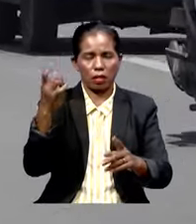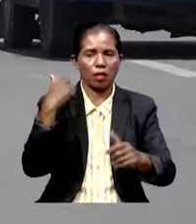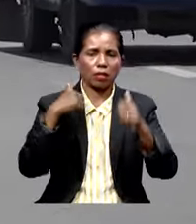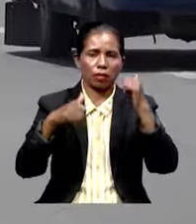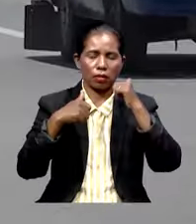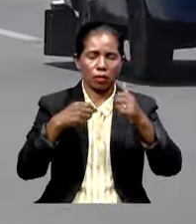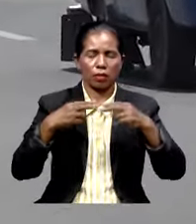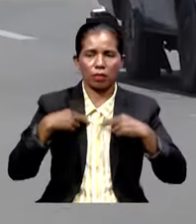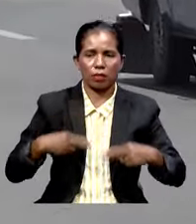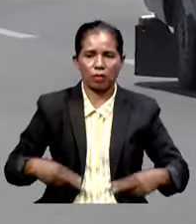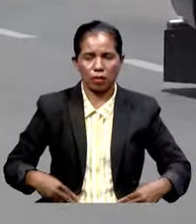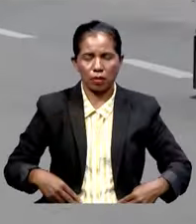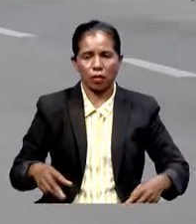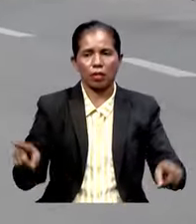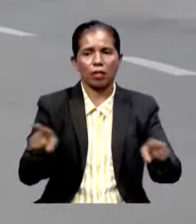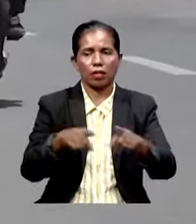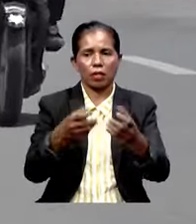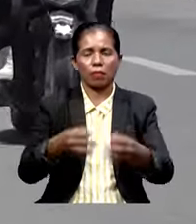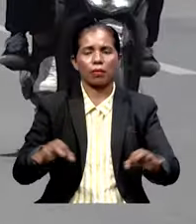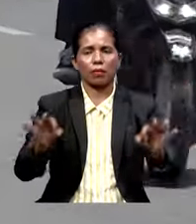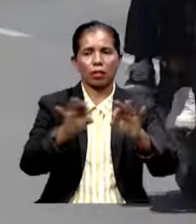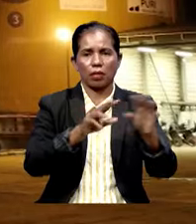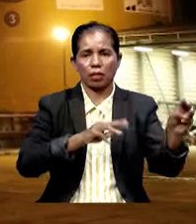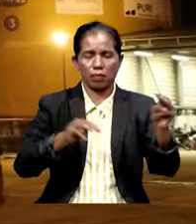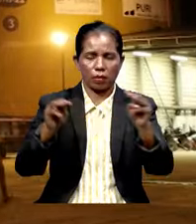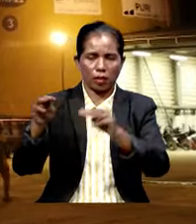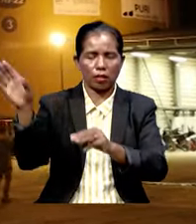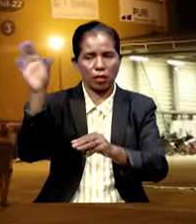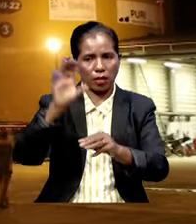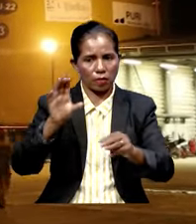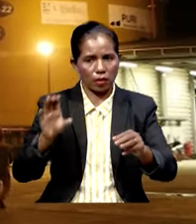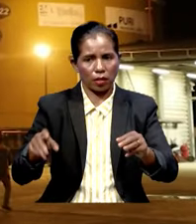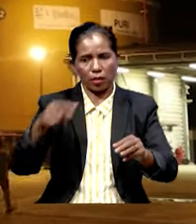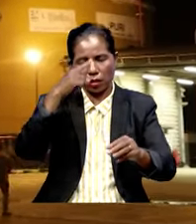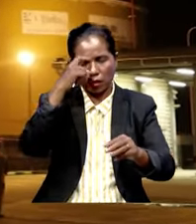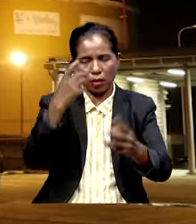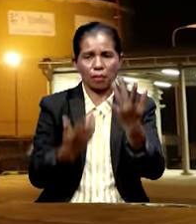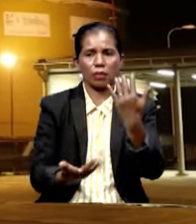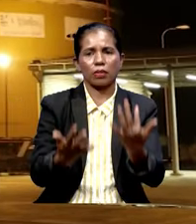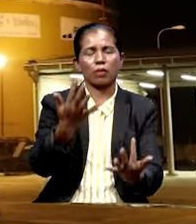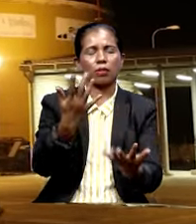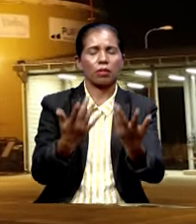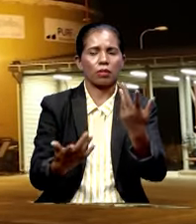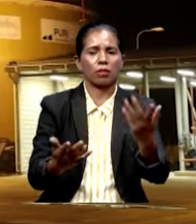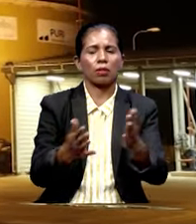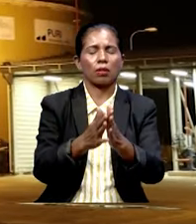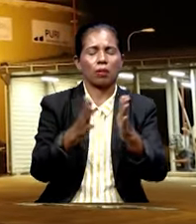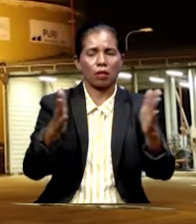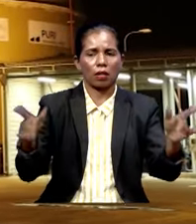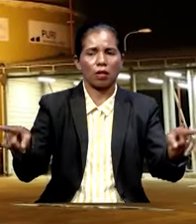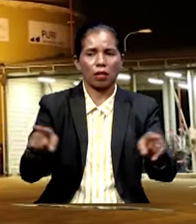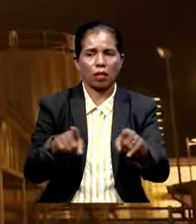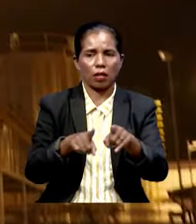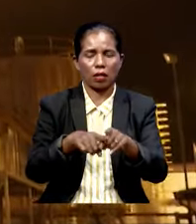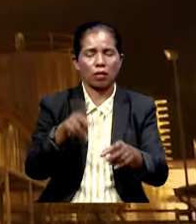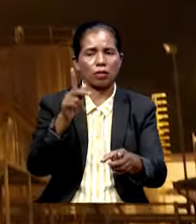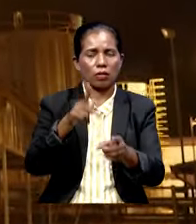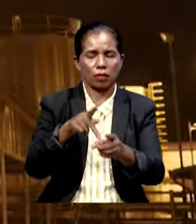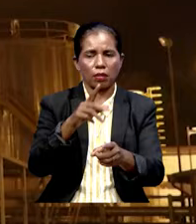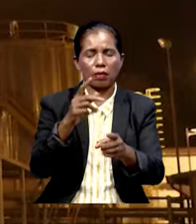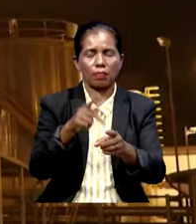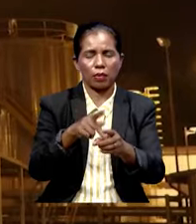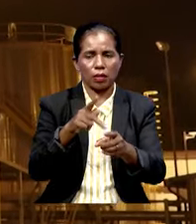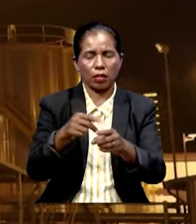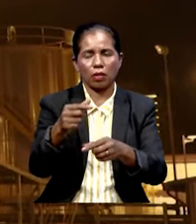sai hanesan causa principal ba mudança climática, liu-liu tamba sunu combustível fósil sira hanesan carvão, mina